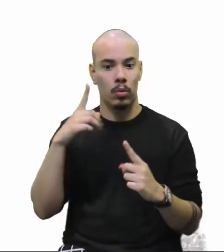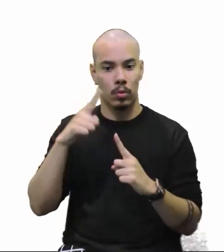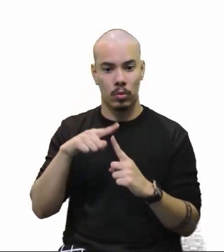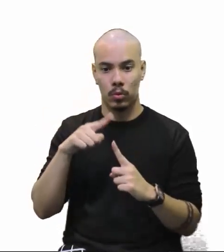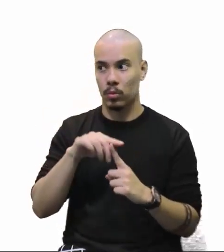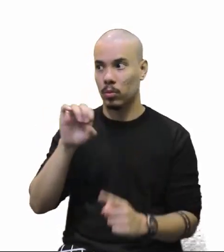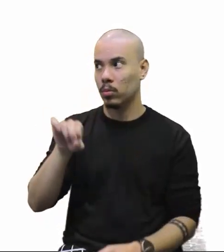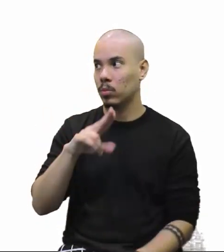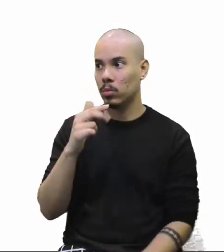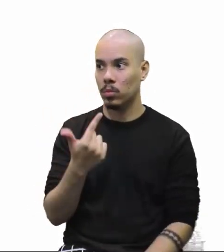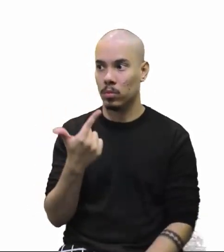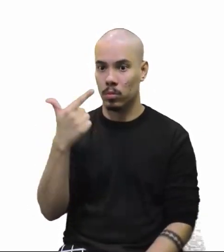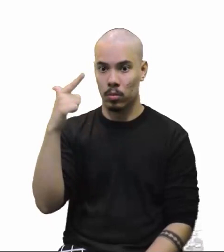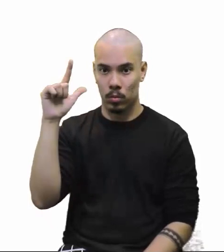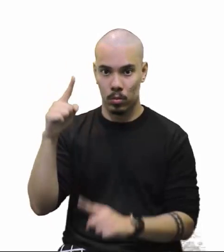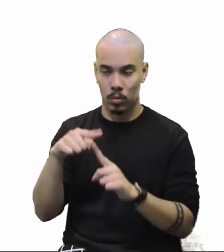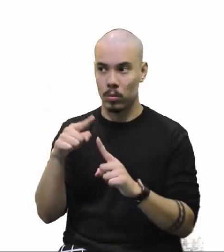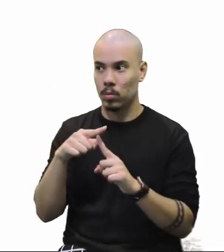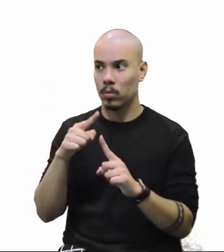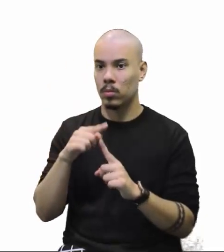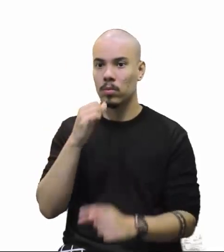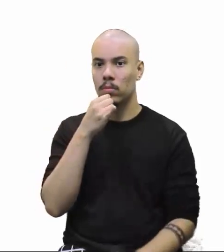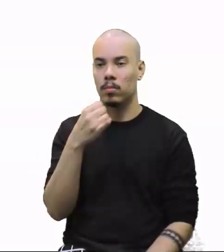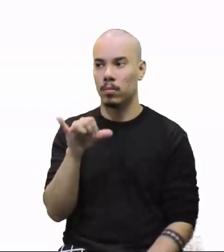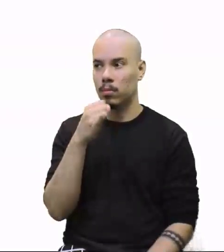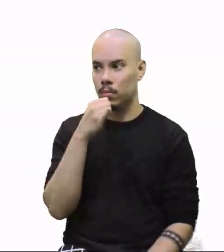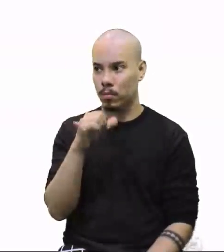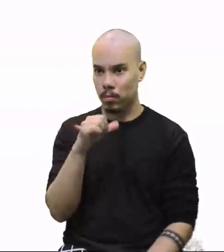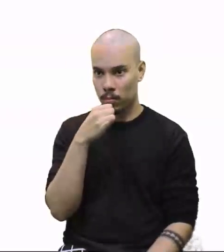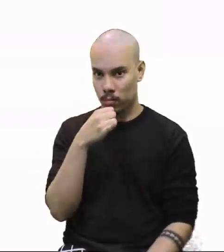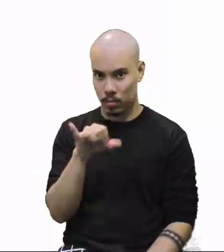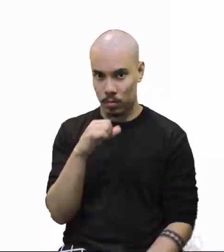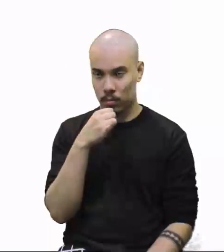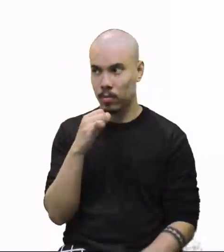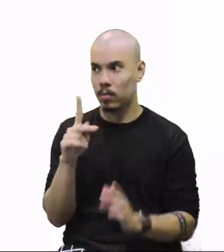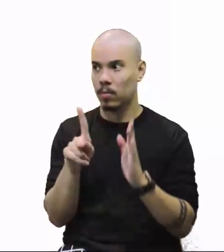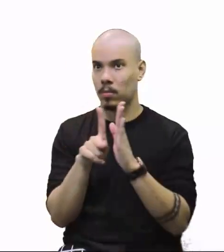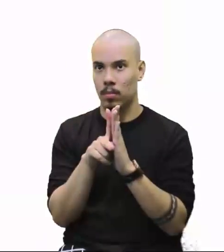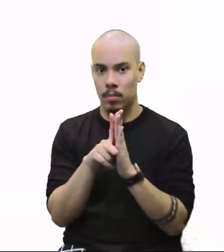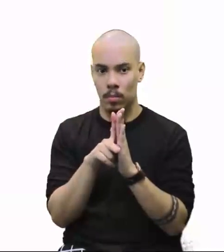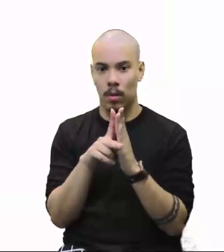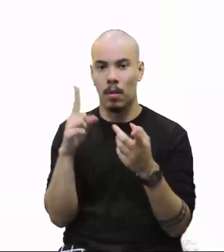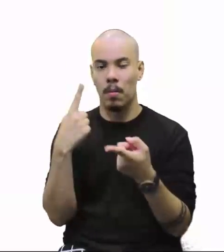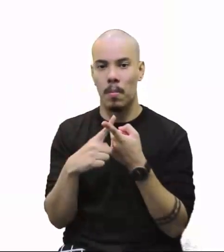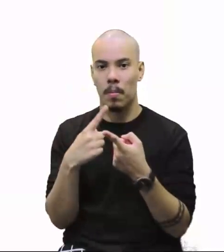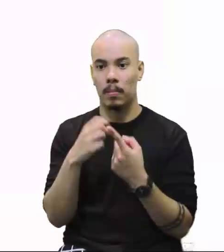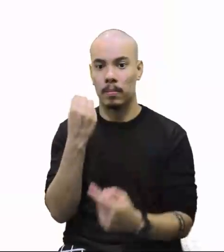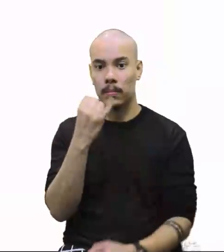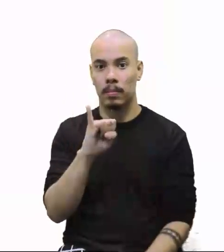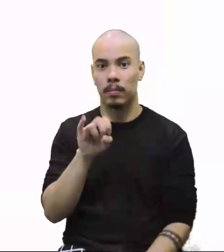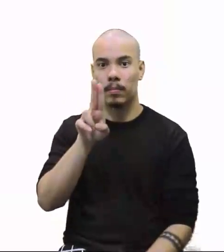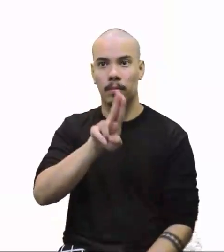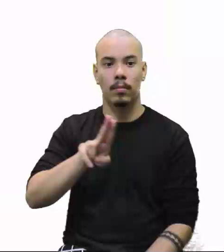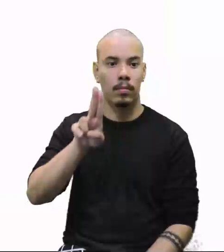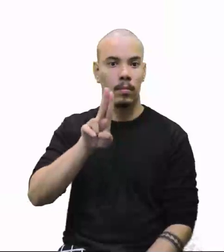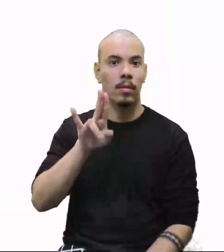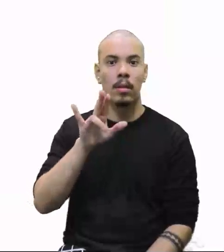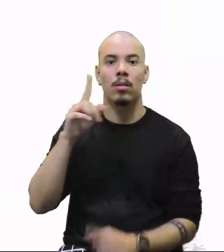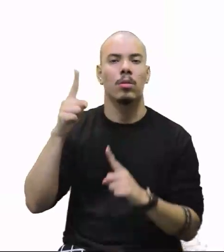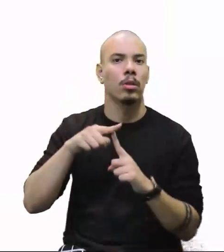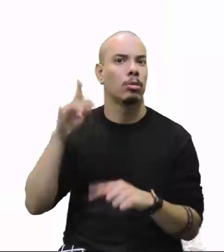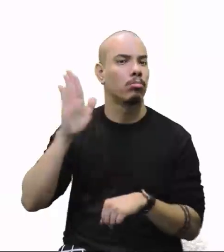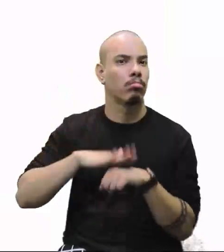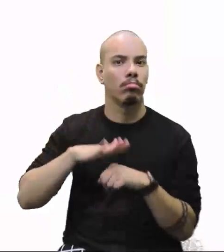outros tipos de energia em energia elétrica. Bom, o tipo mais comum de